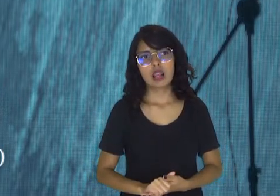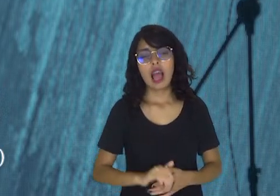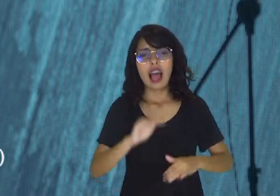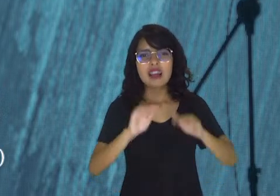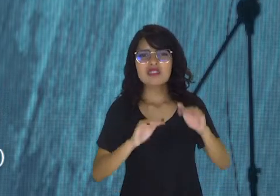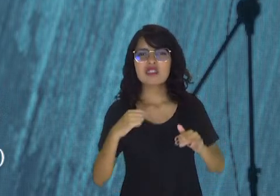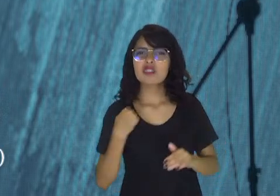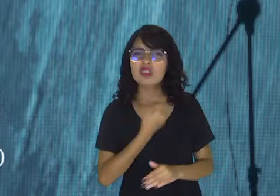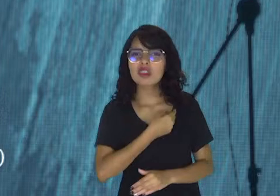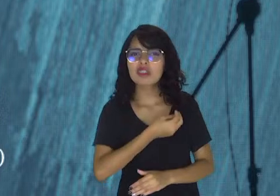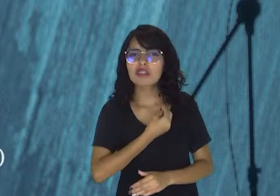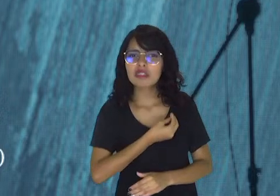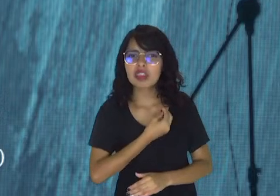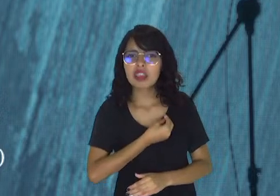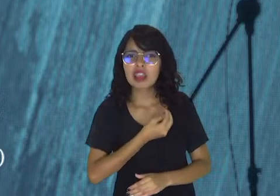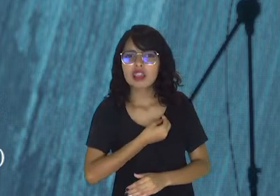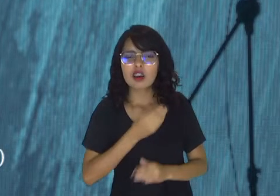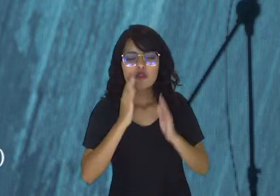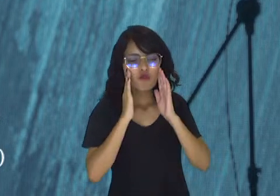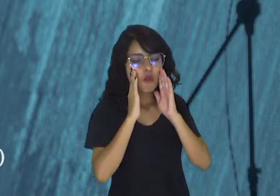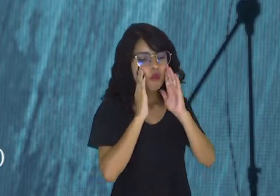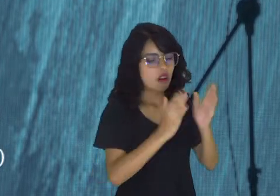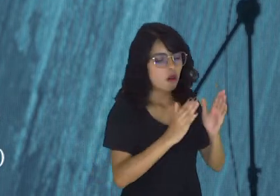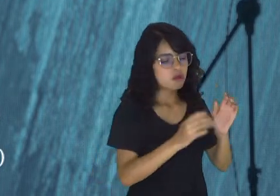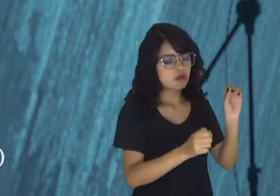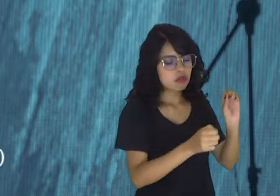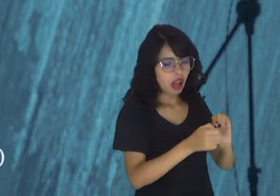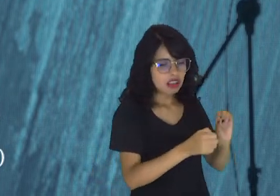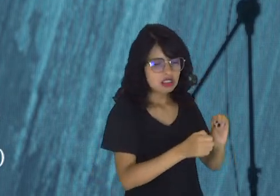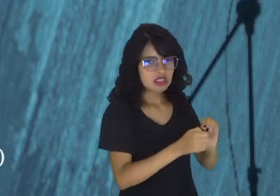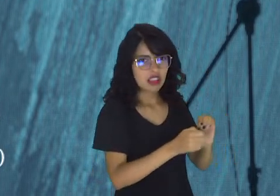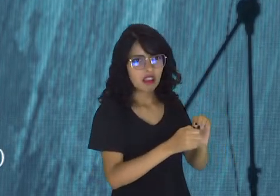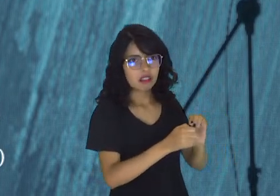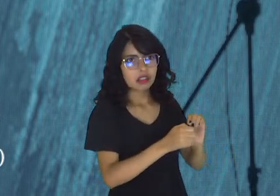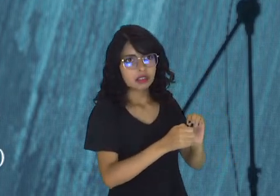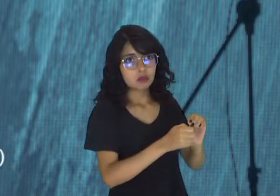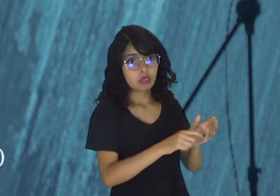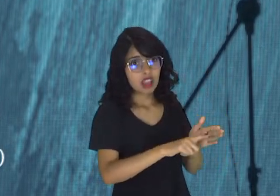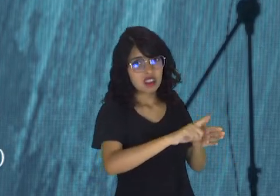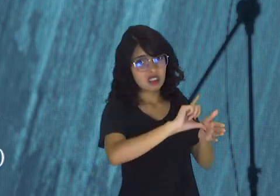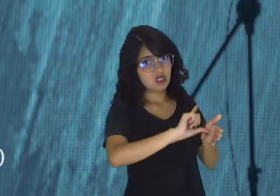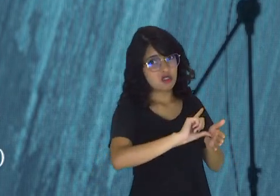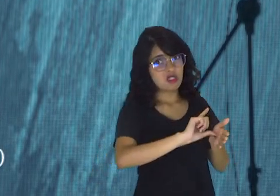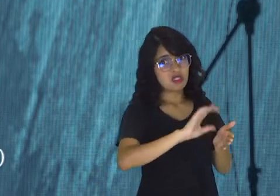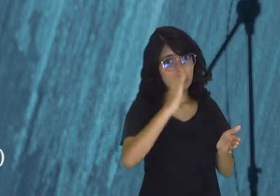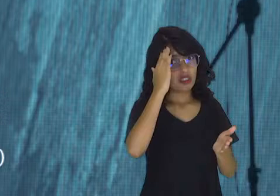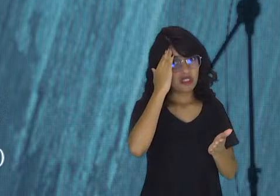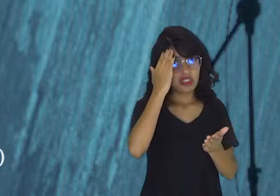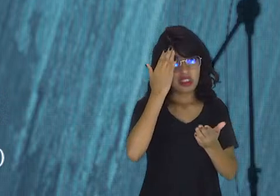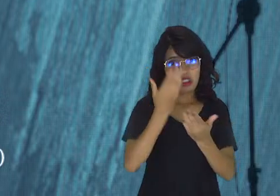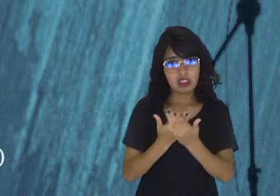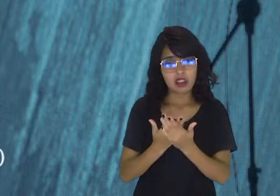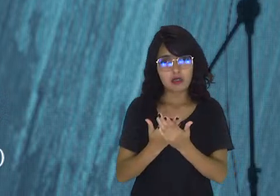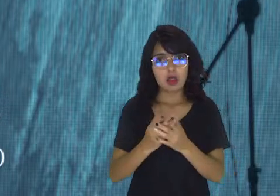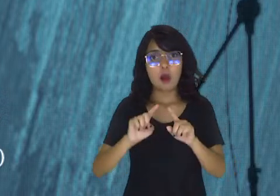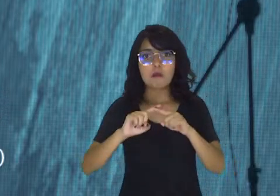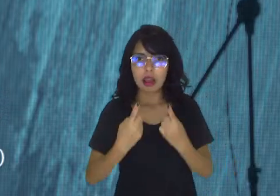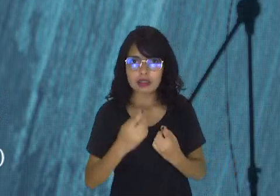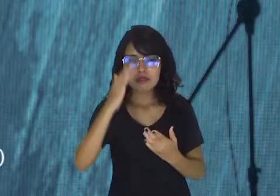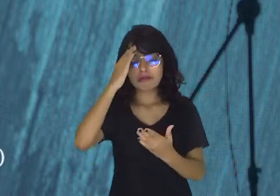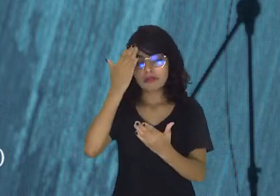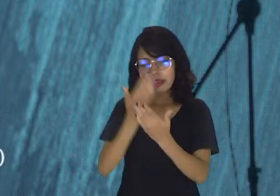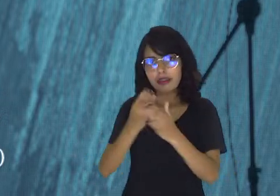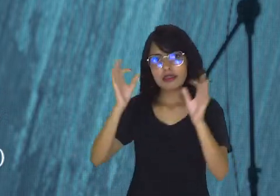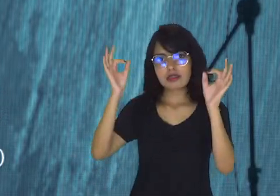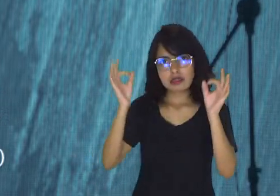fazer antes de crer. Crer certo, para viver o certo, viver certo